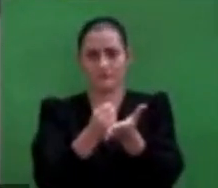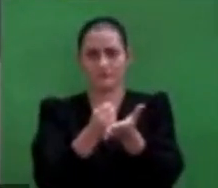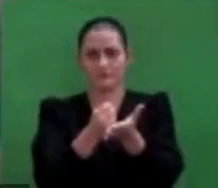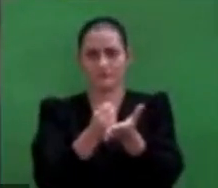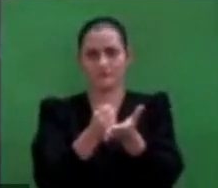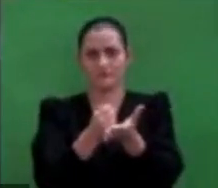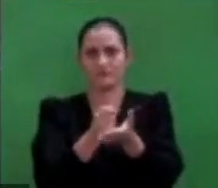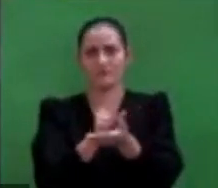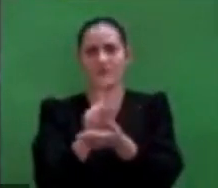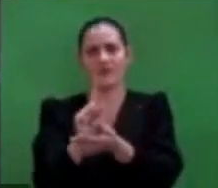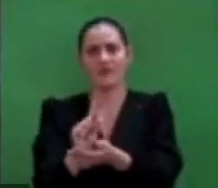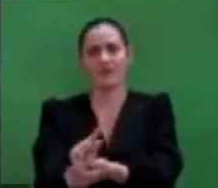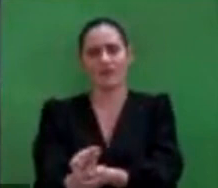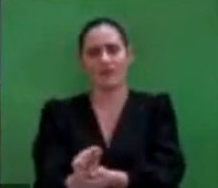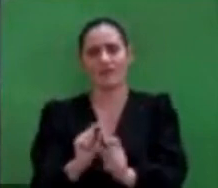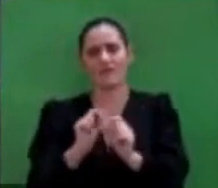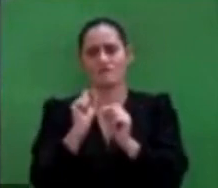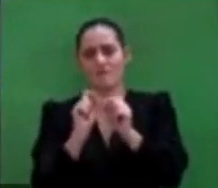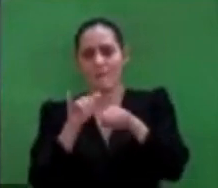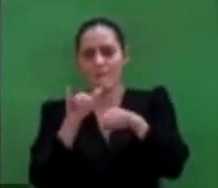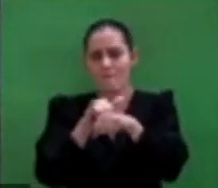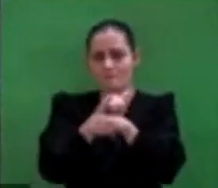É um pregão